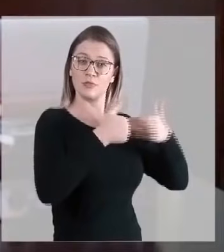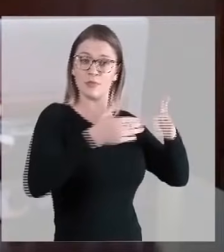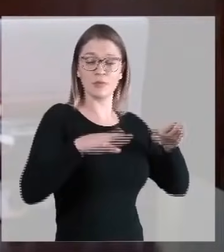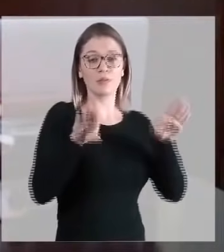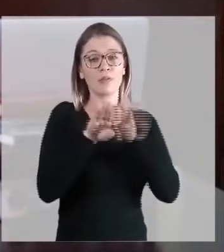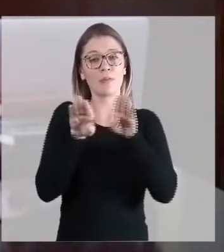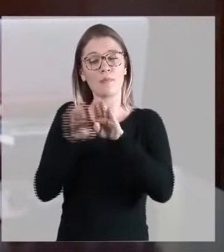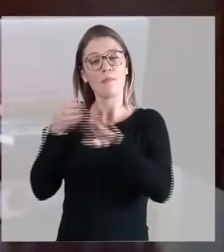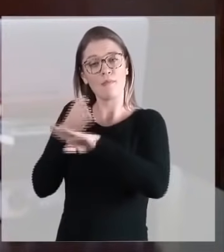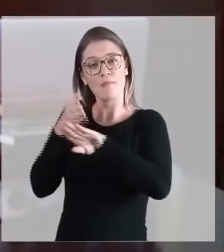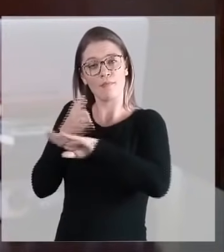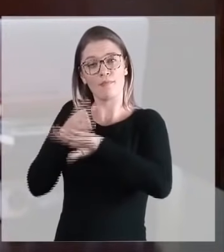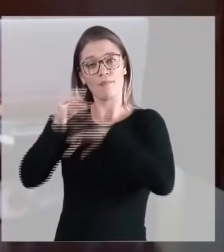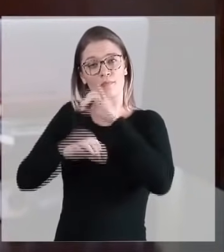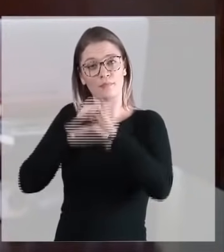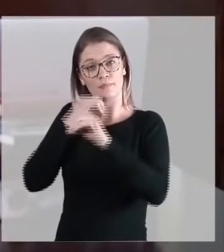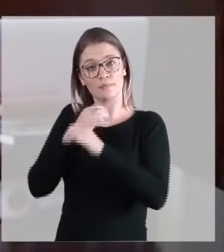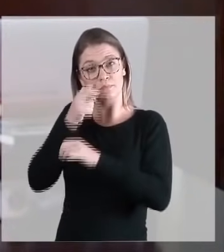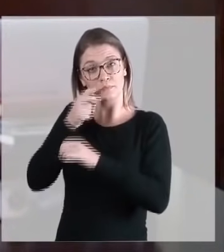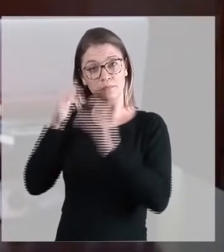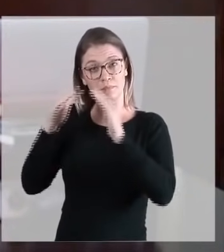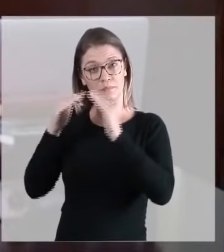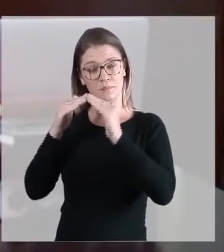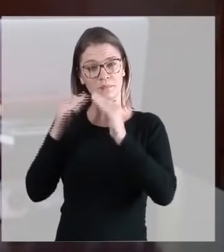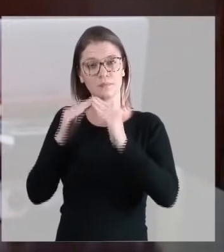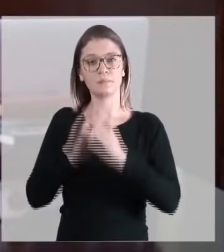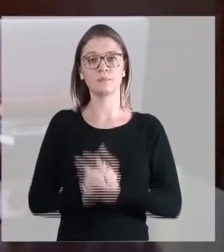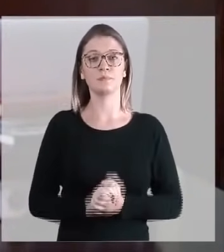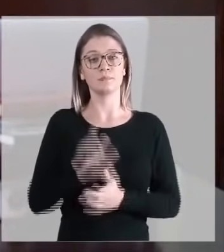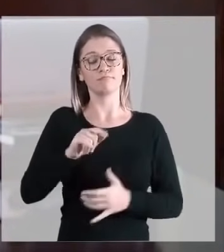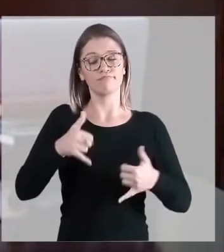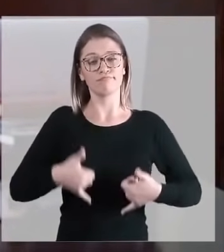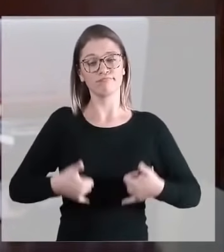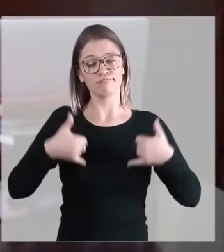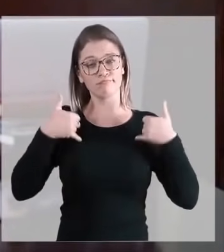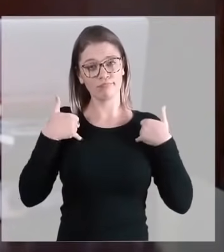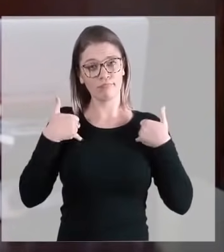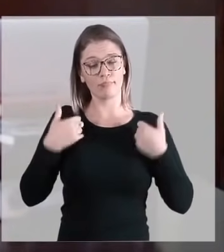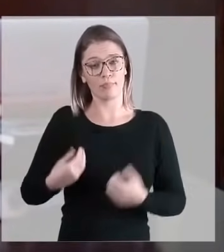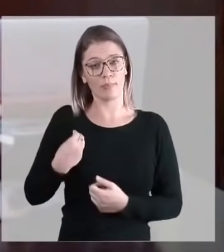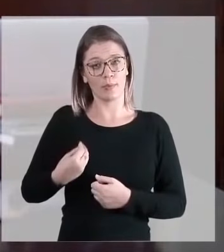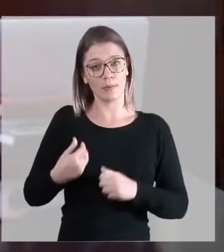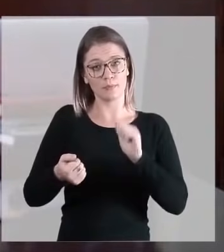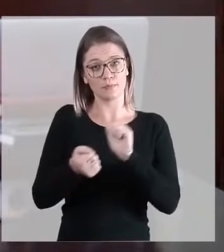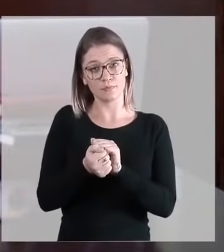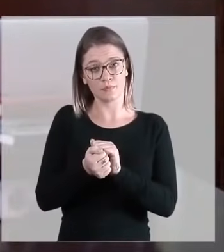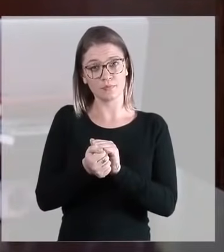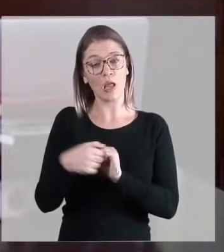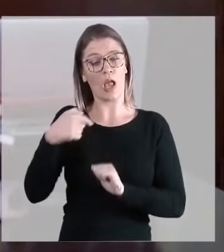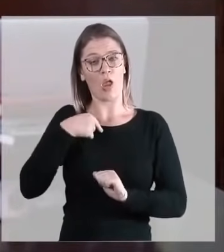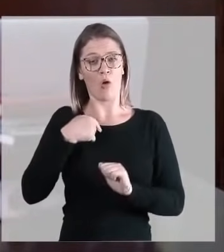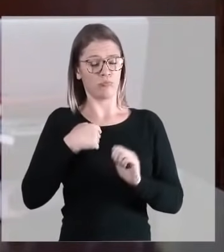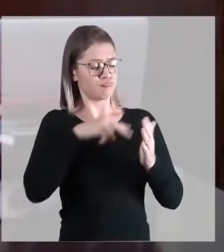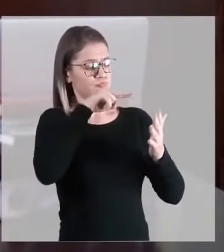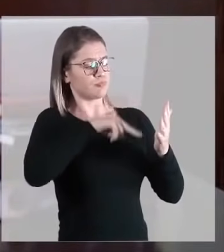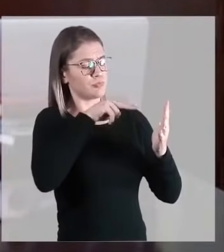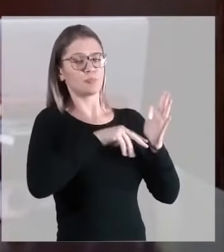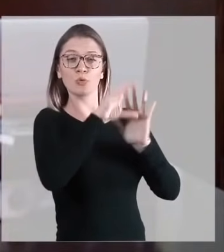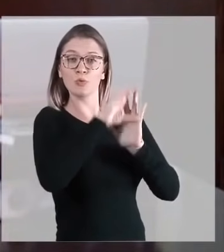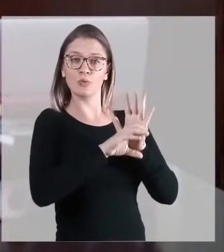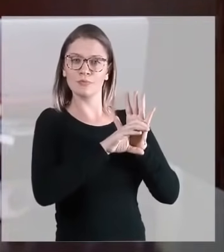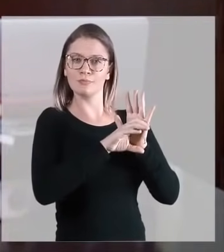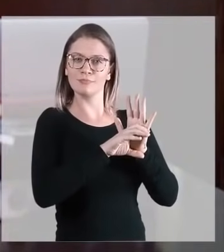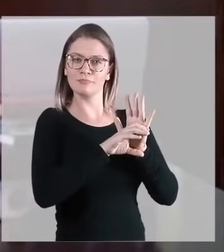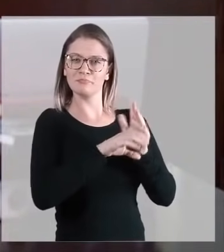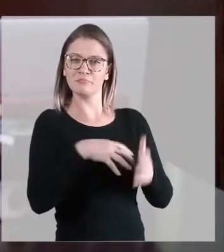online, assistindo diretamente de suas casas. É uma grande honra estar aqui com vocês. Dei uma olhada no currículo dos outros palestrantes e me senti